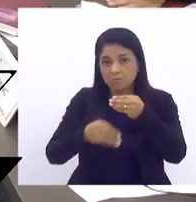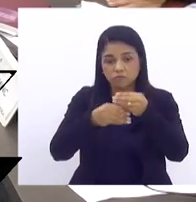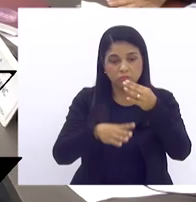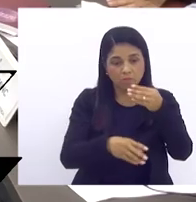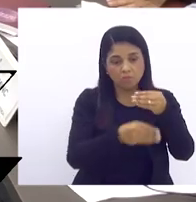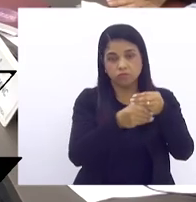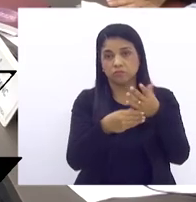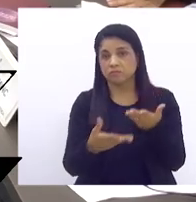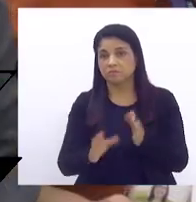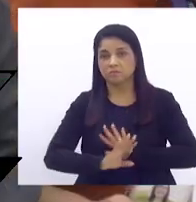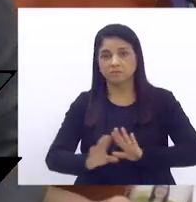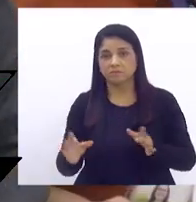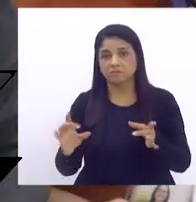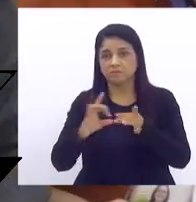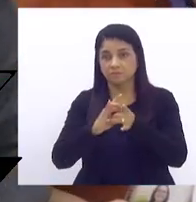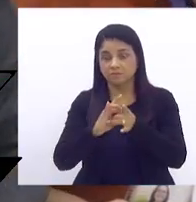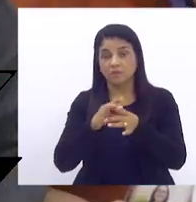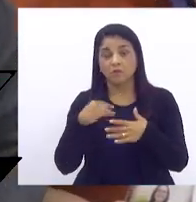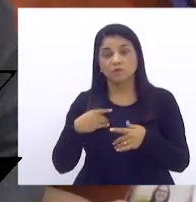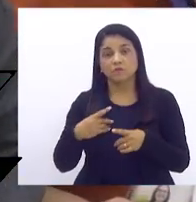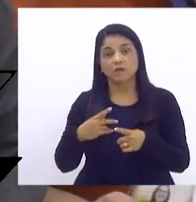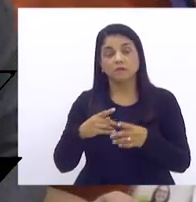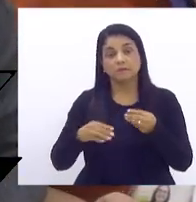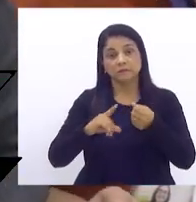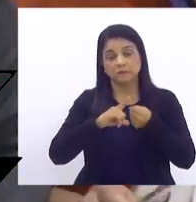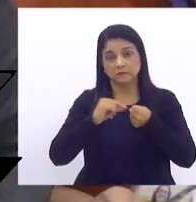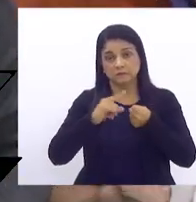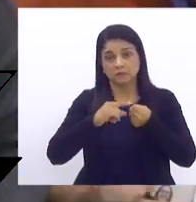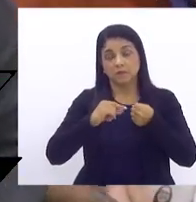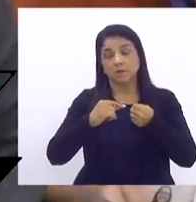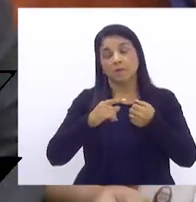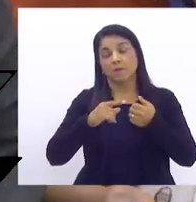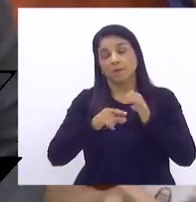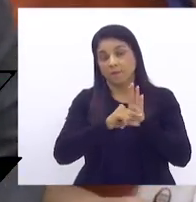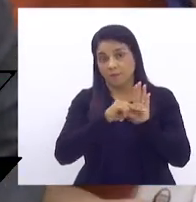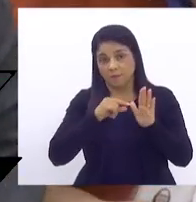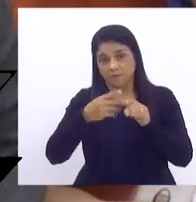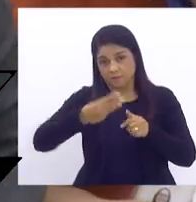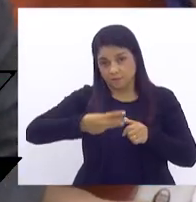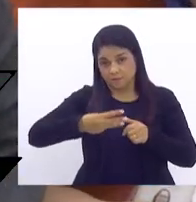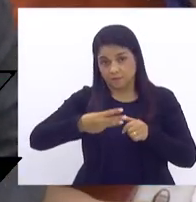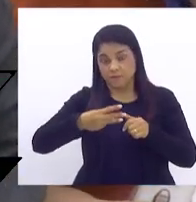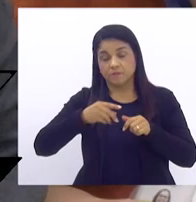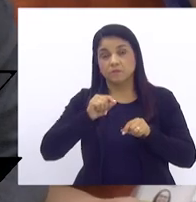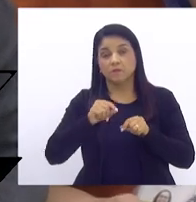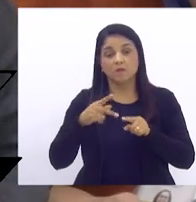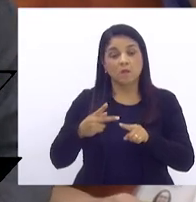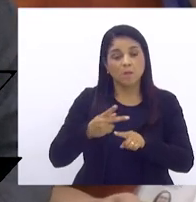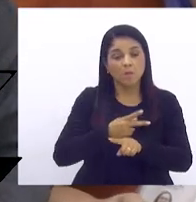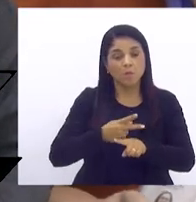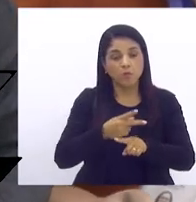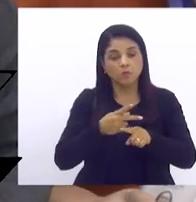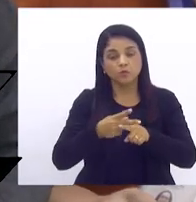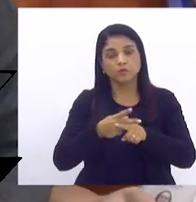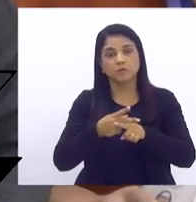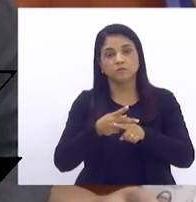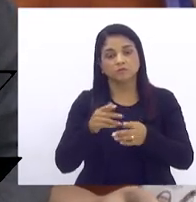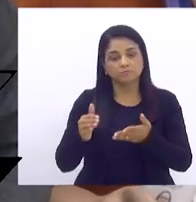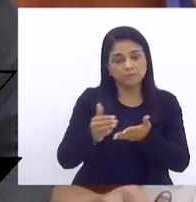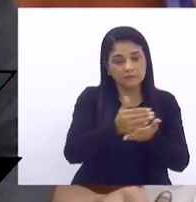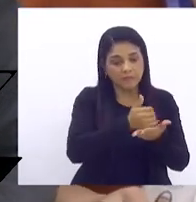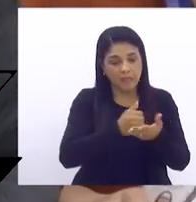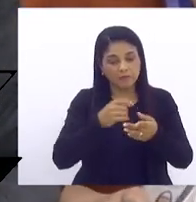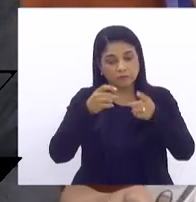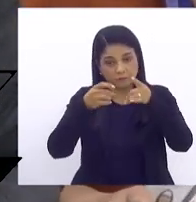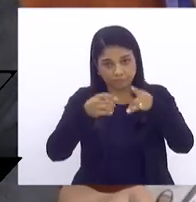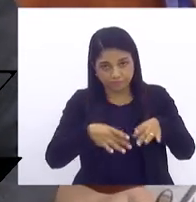3º, quando ele fala de busca ativa, a busca ativa é hoje o principal instrumento de combate à evasão escolar no estado do Rio de Janeiro.